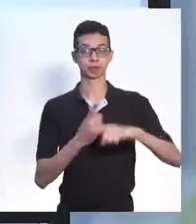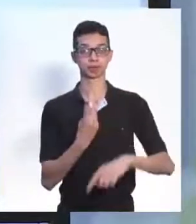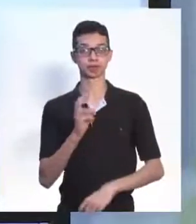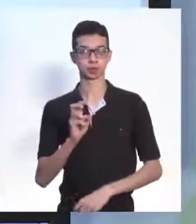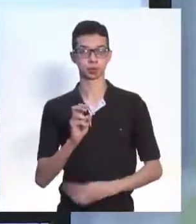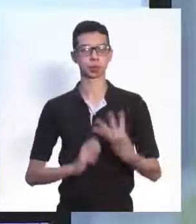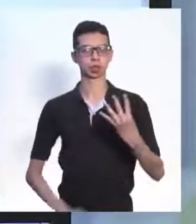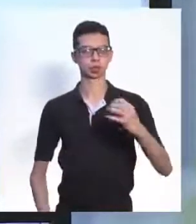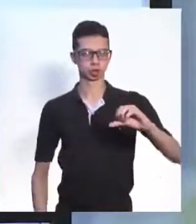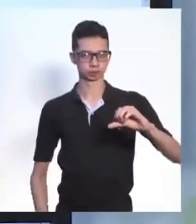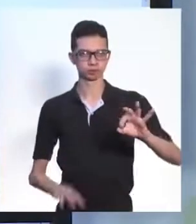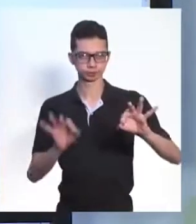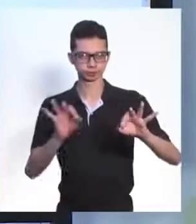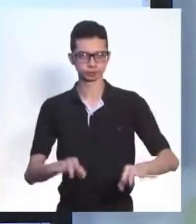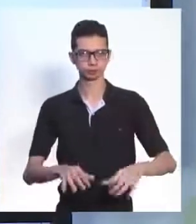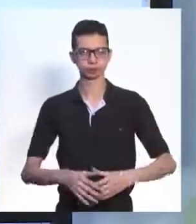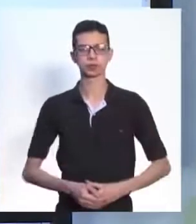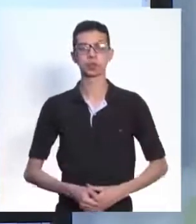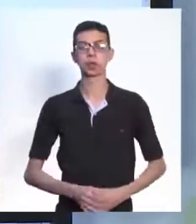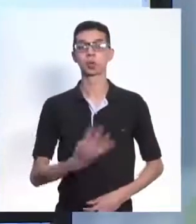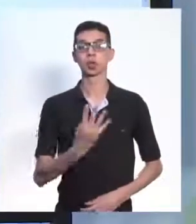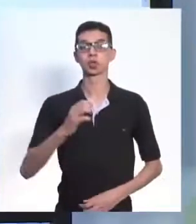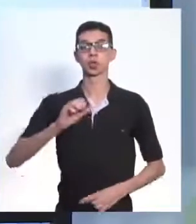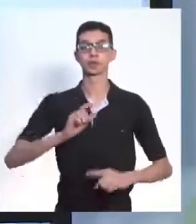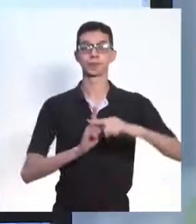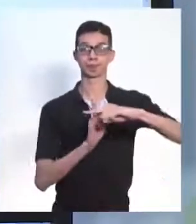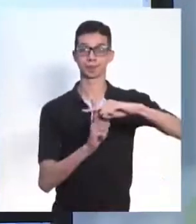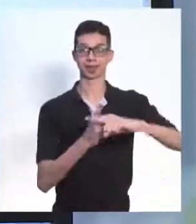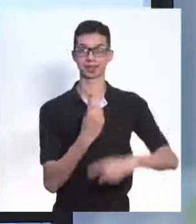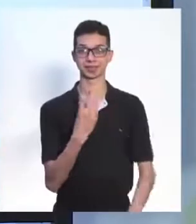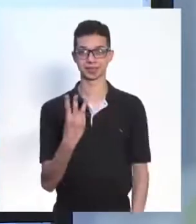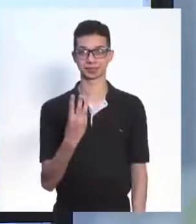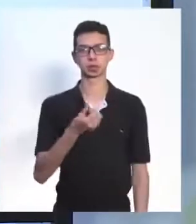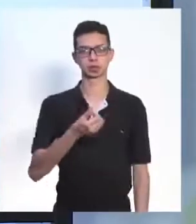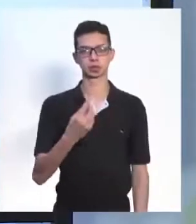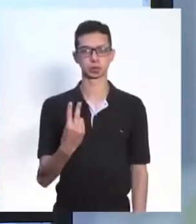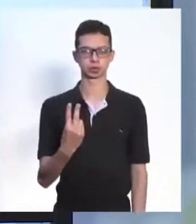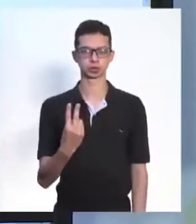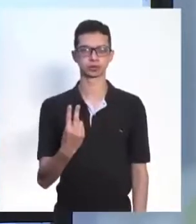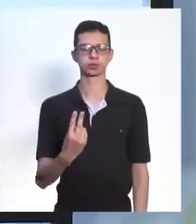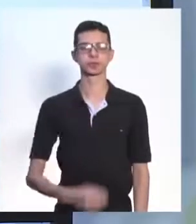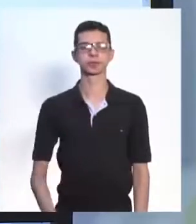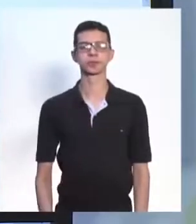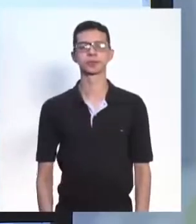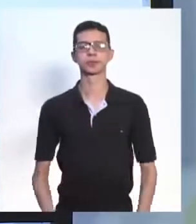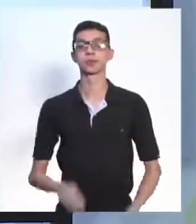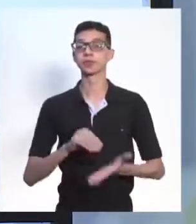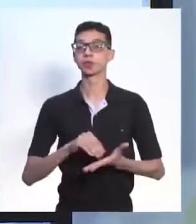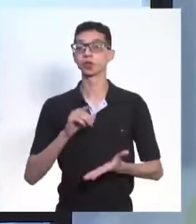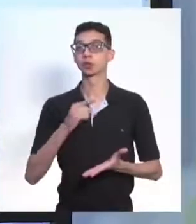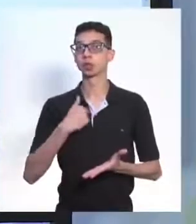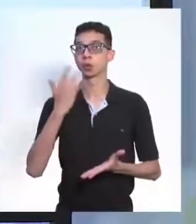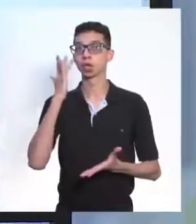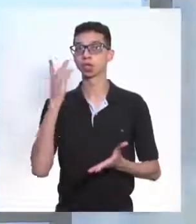49. Correto? 49 com 13, 62. Só falta fazer a conta errada